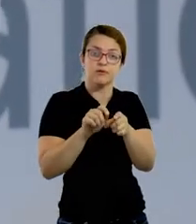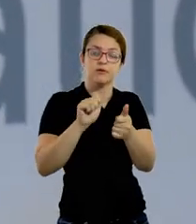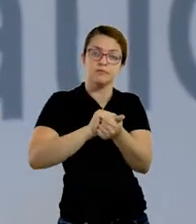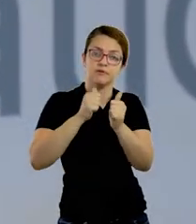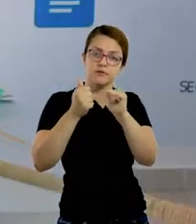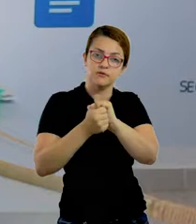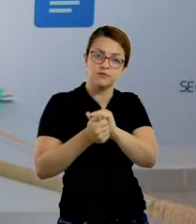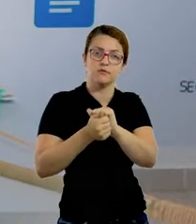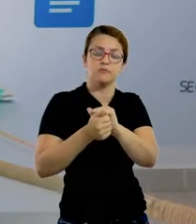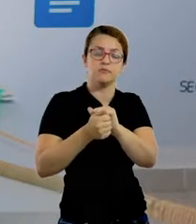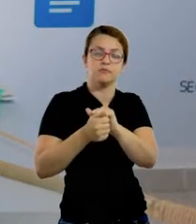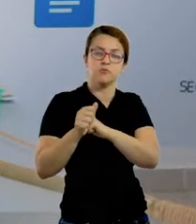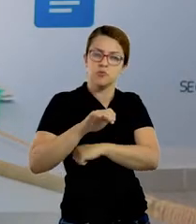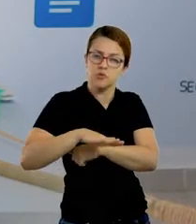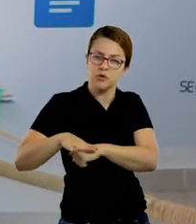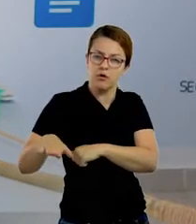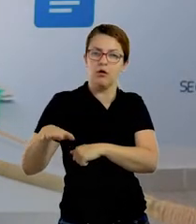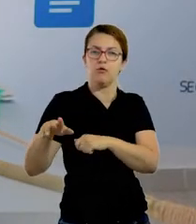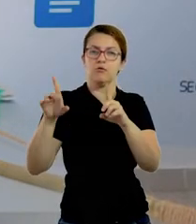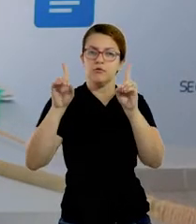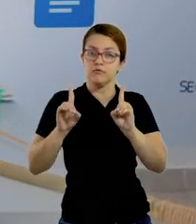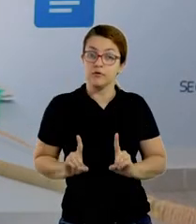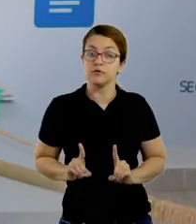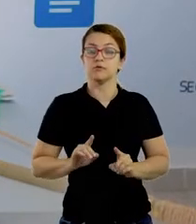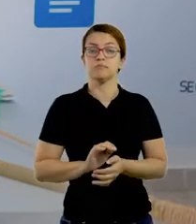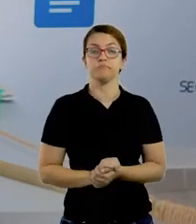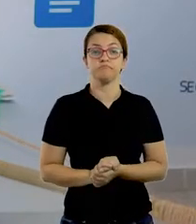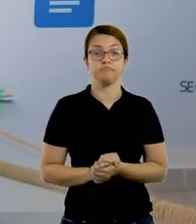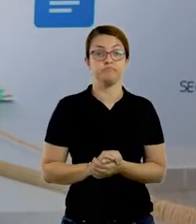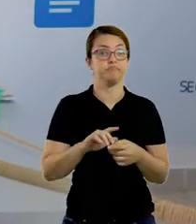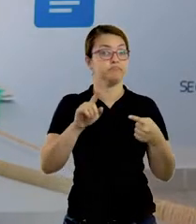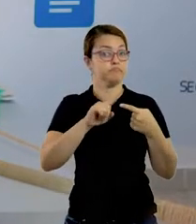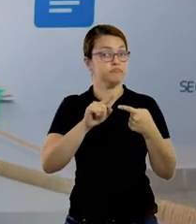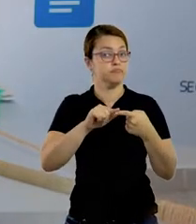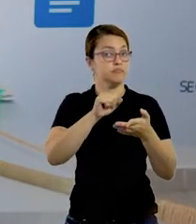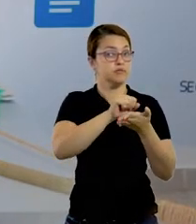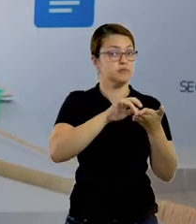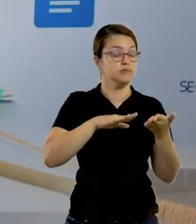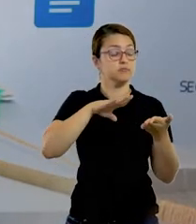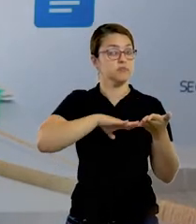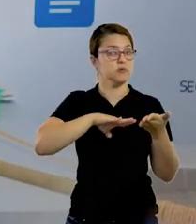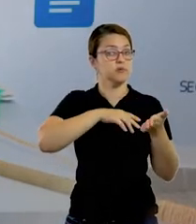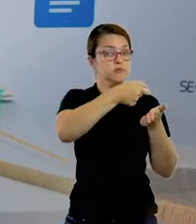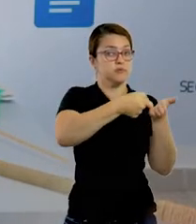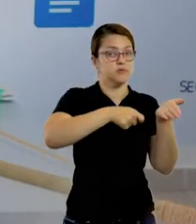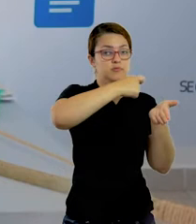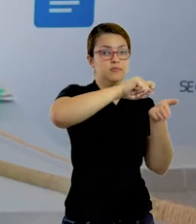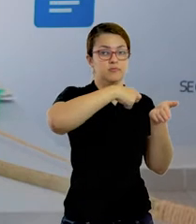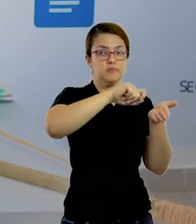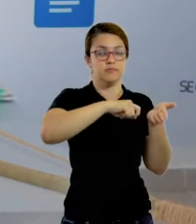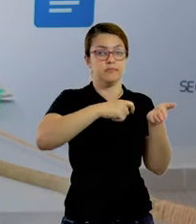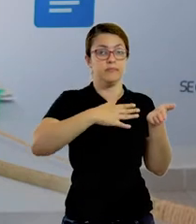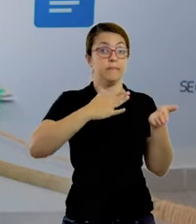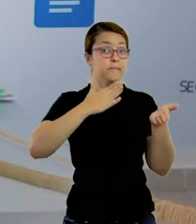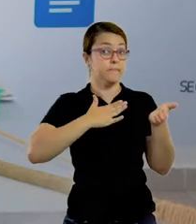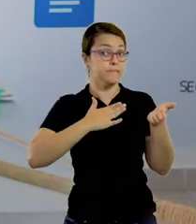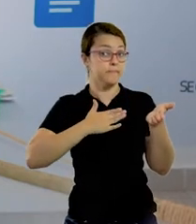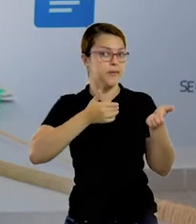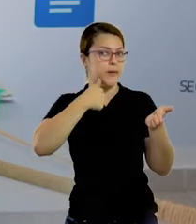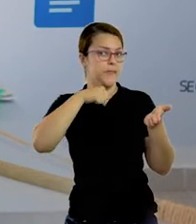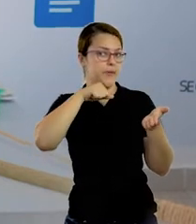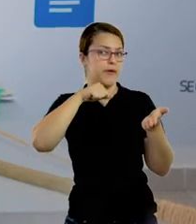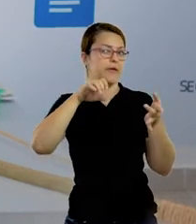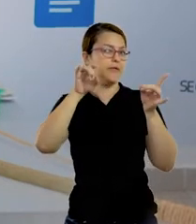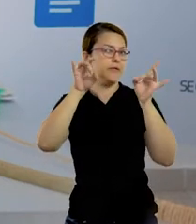com deficiência, tá? A primeira atividade de língua portuguesa vai ser uma produção de texto. O tema é Minha Mãe é